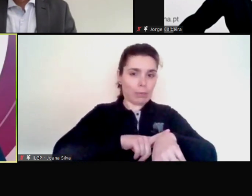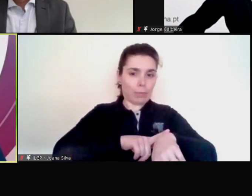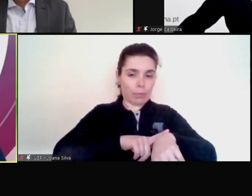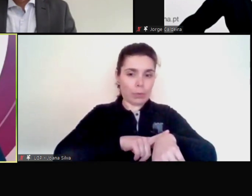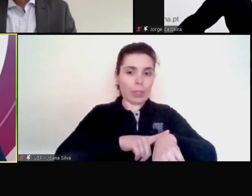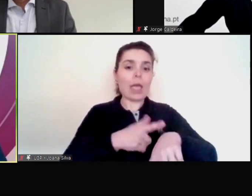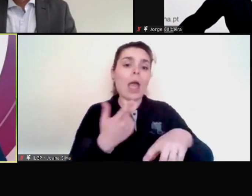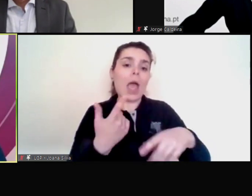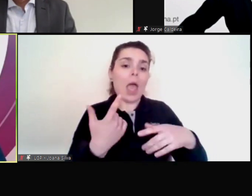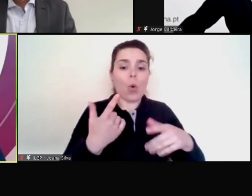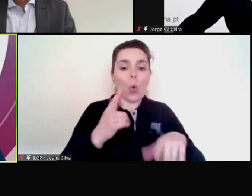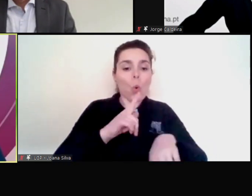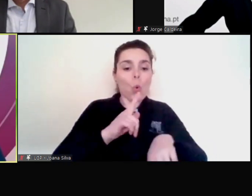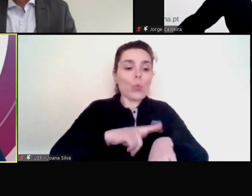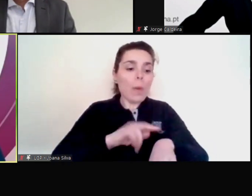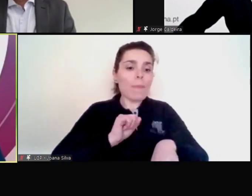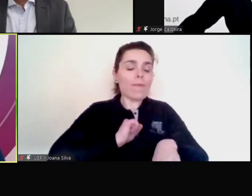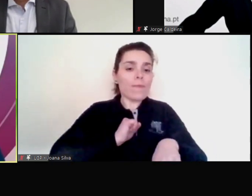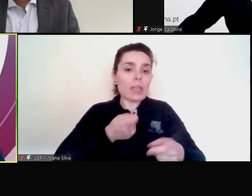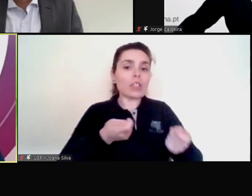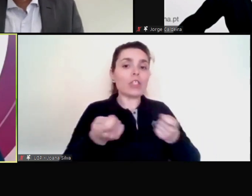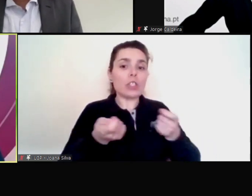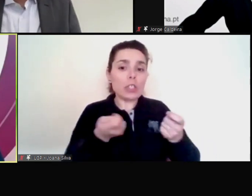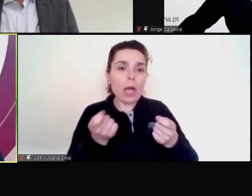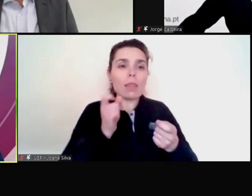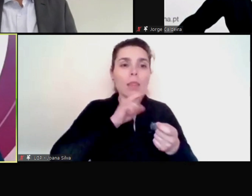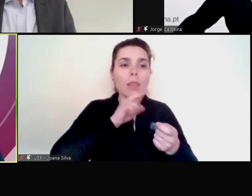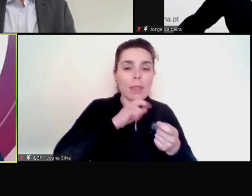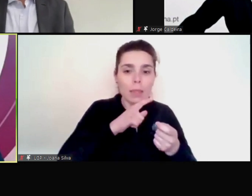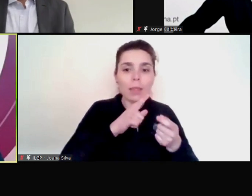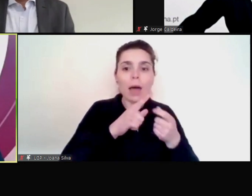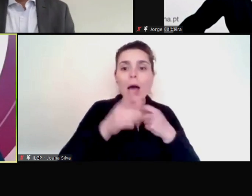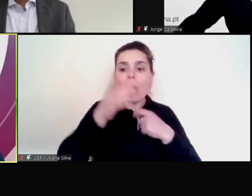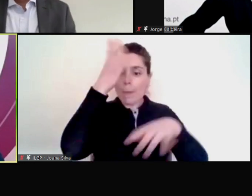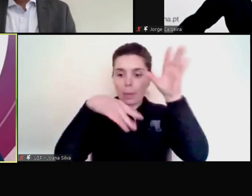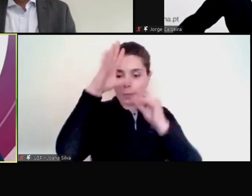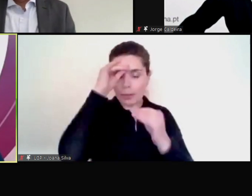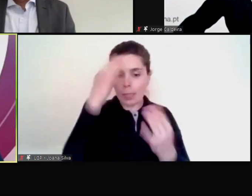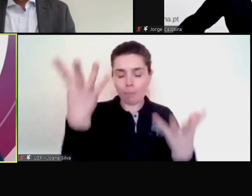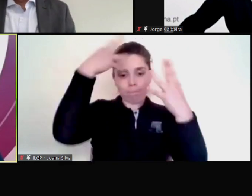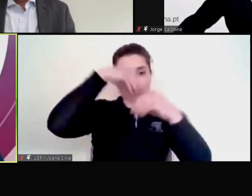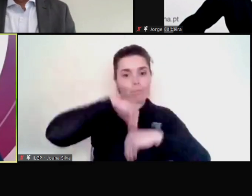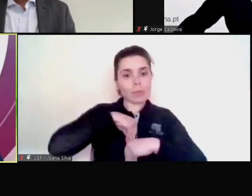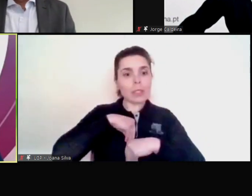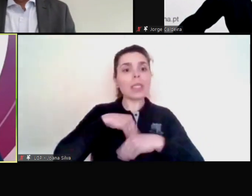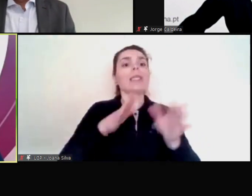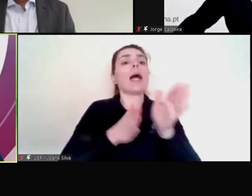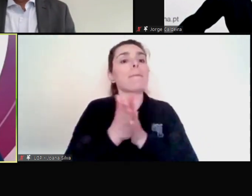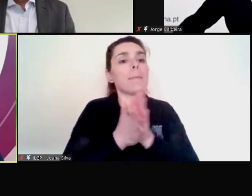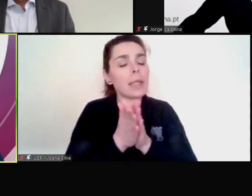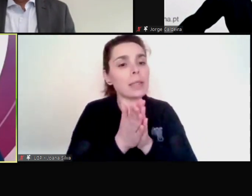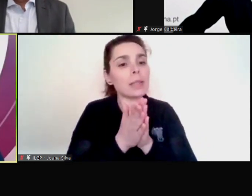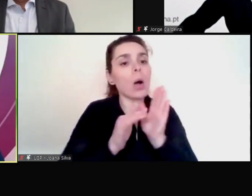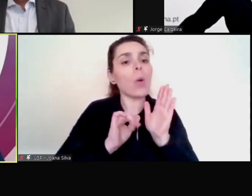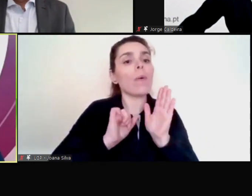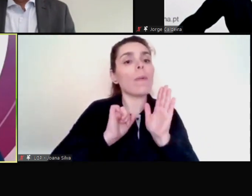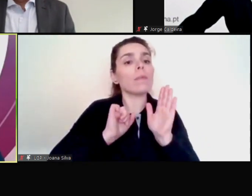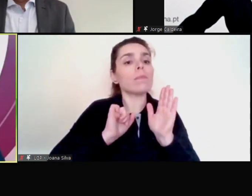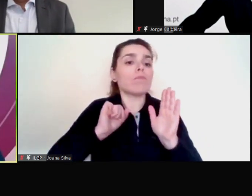Spaced Learning permite potenciar a retenção do conhecimento e a sua aplicação. Isto é muito importante do ponto de vista dos